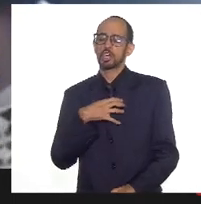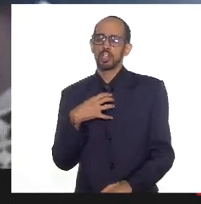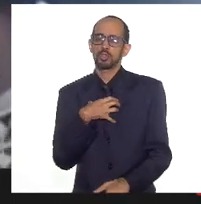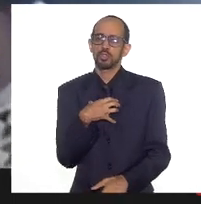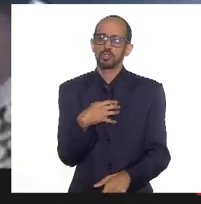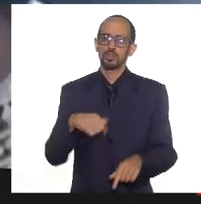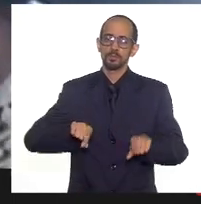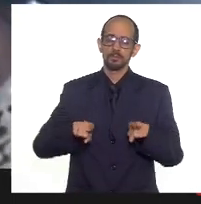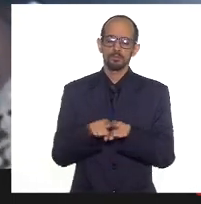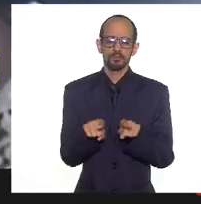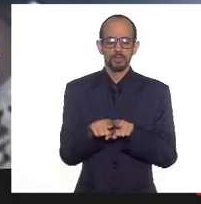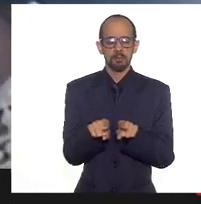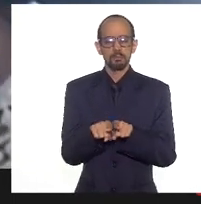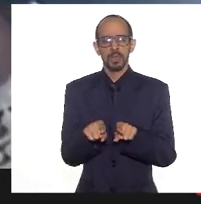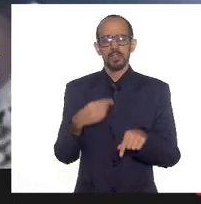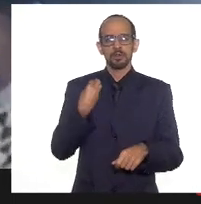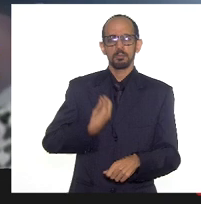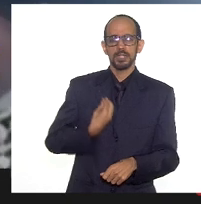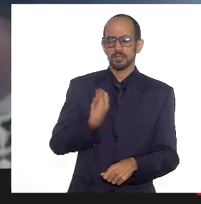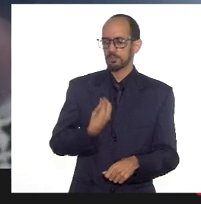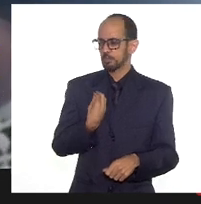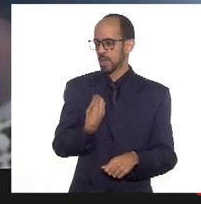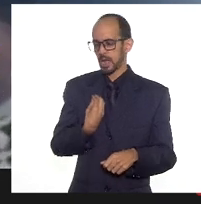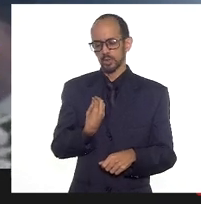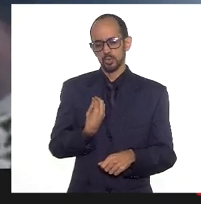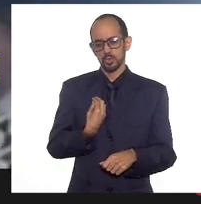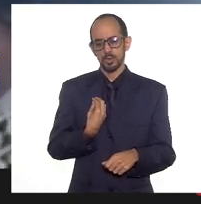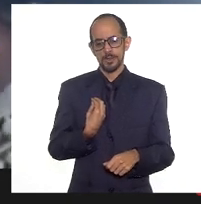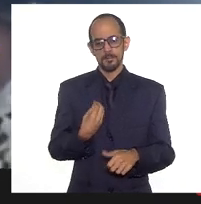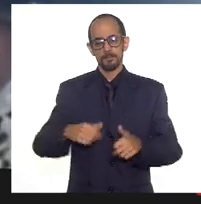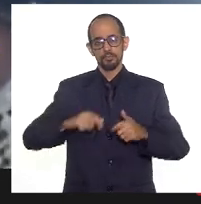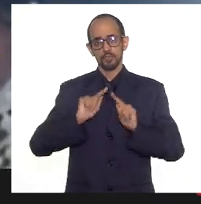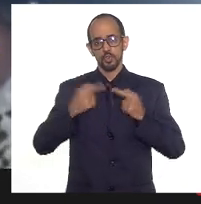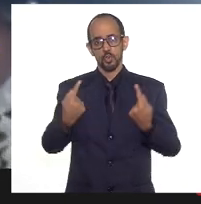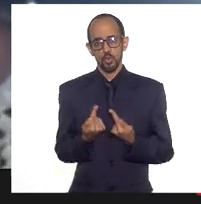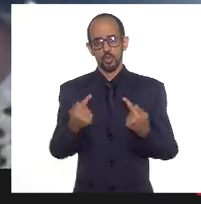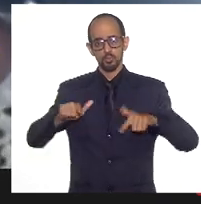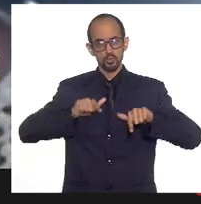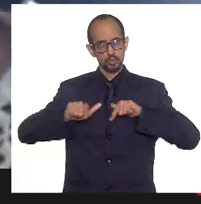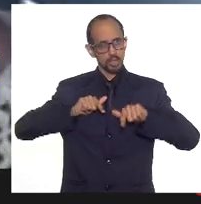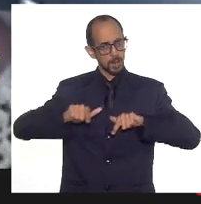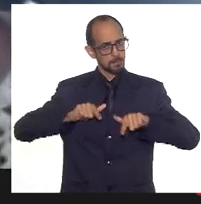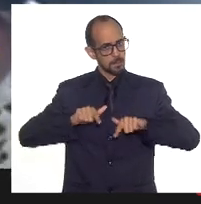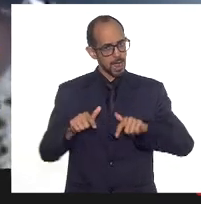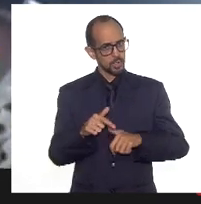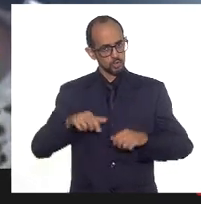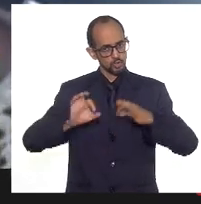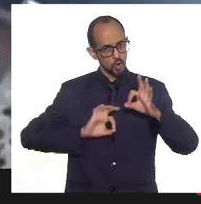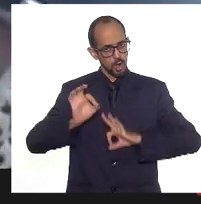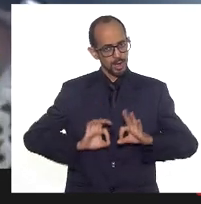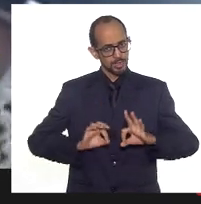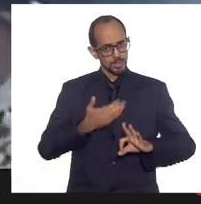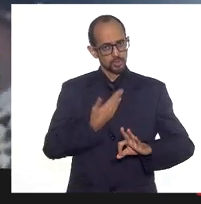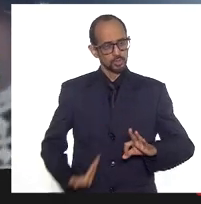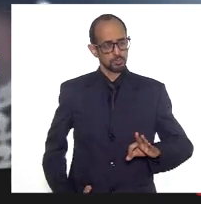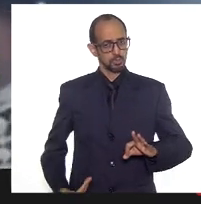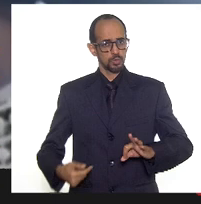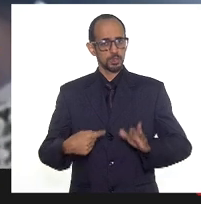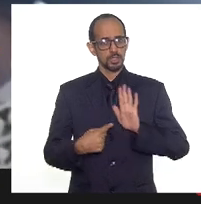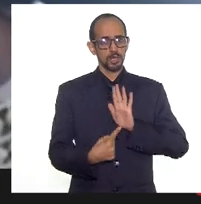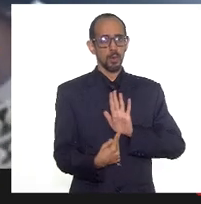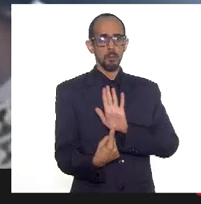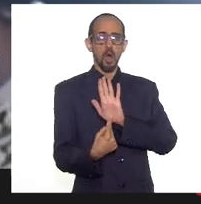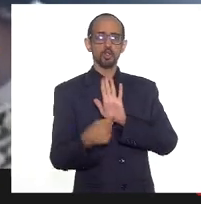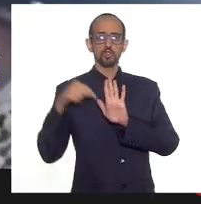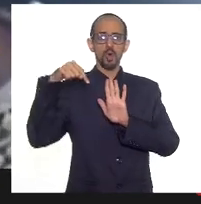Eu tenho também participado ativamente de grupos de trabalho em organizações públicas, e eu destaco aqui